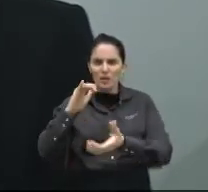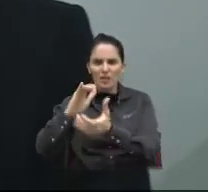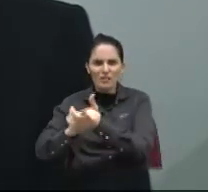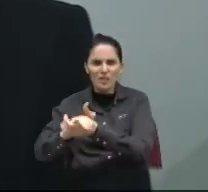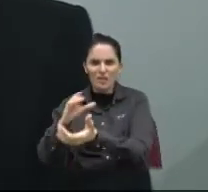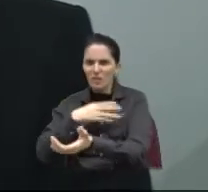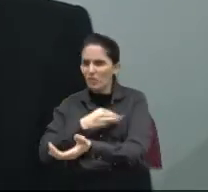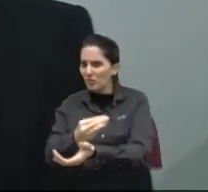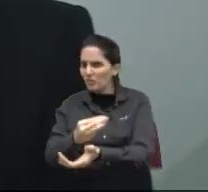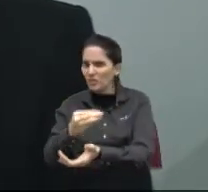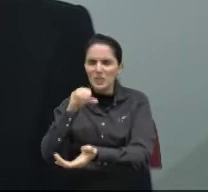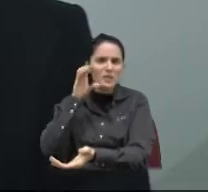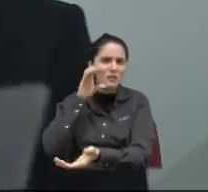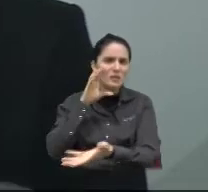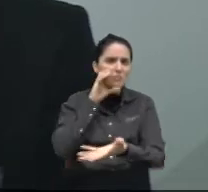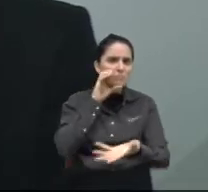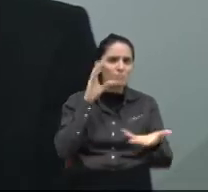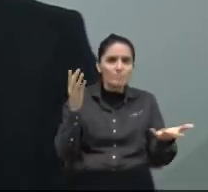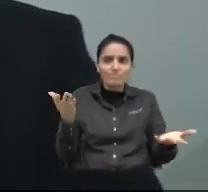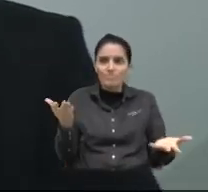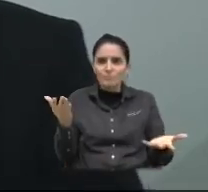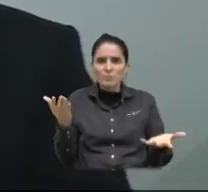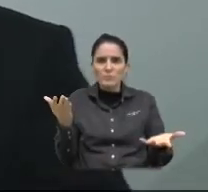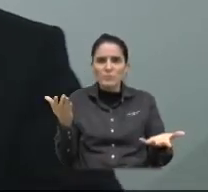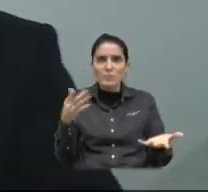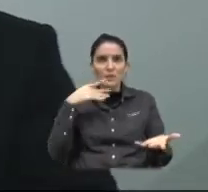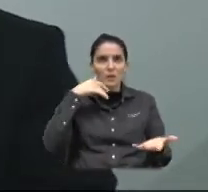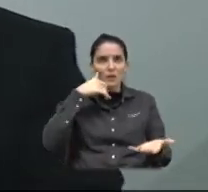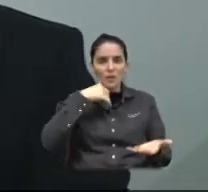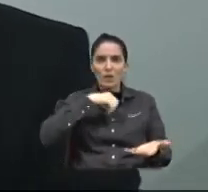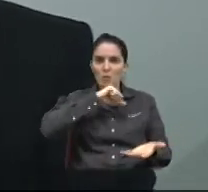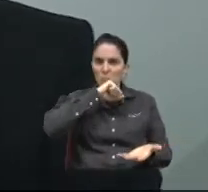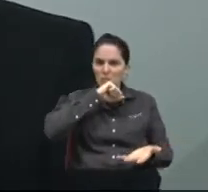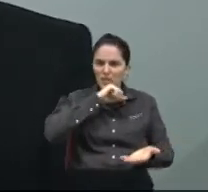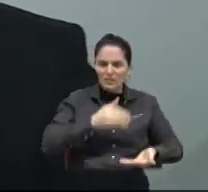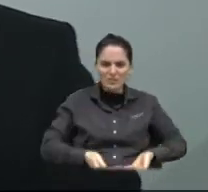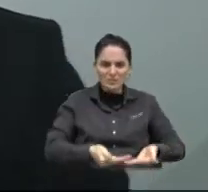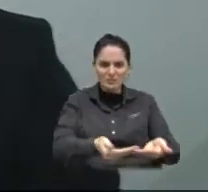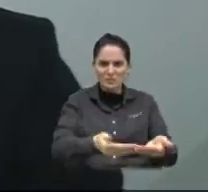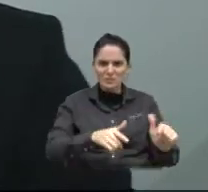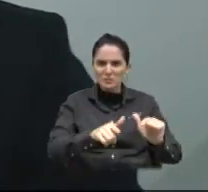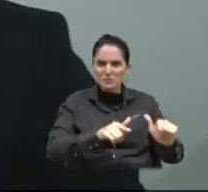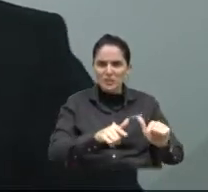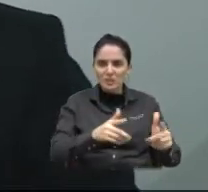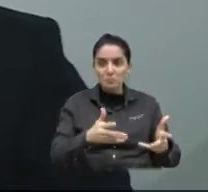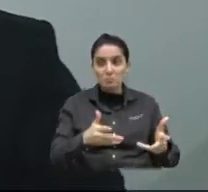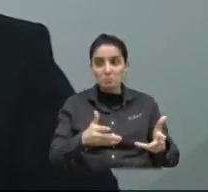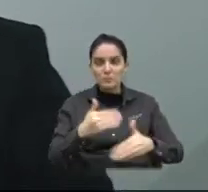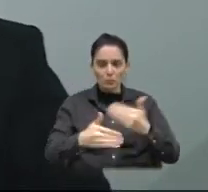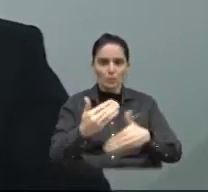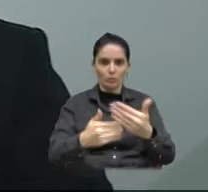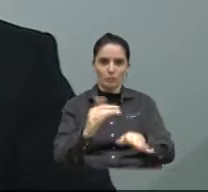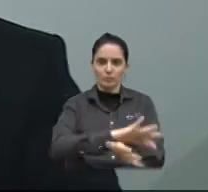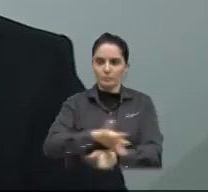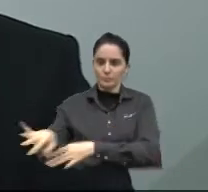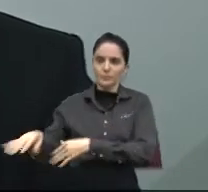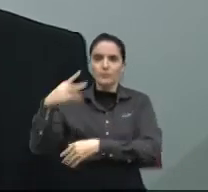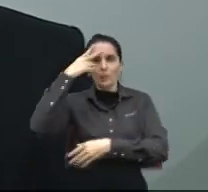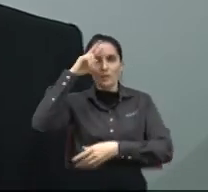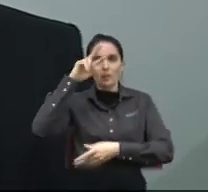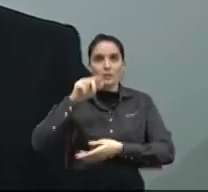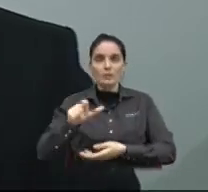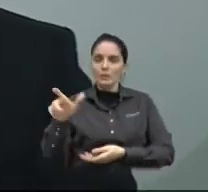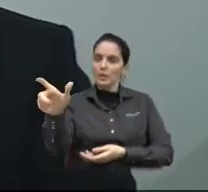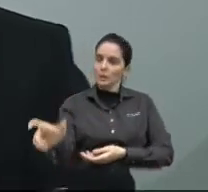vereador a constância e fazer a mãe de criada mas vou continuar aqui vamos continuar a menina pelo menos é